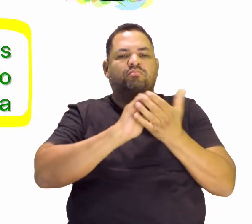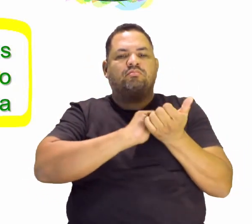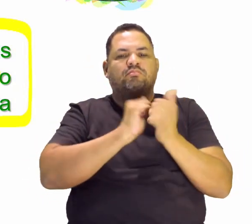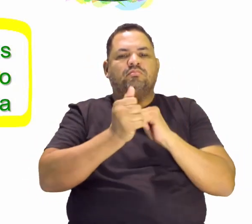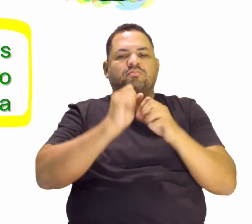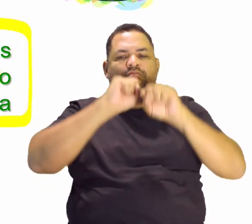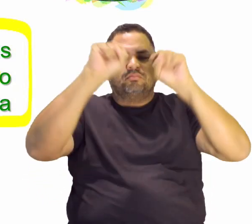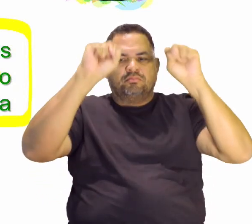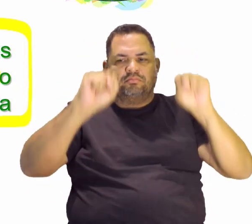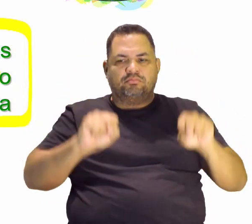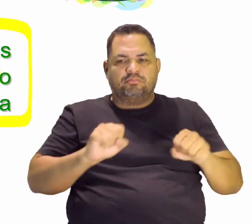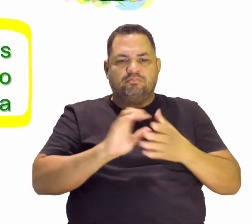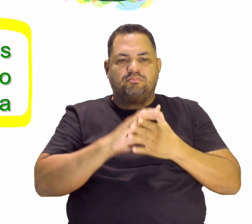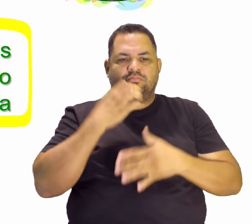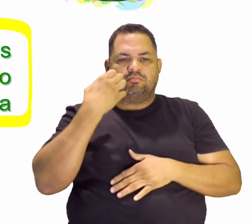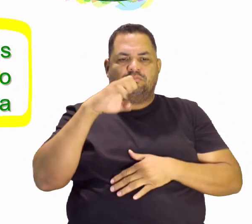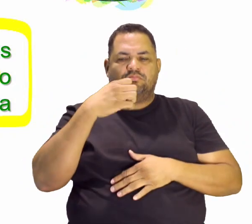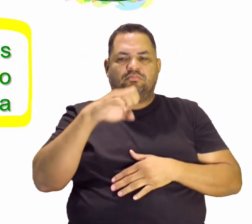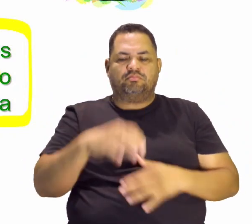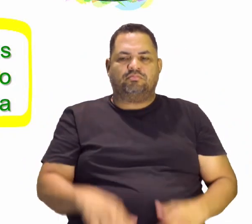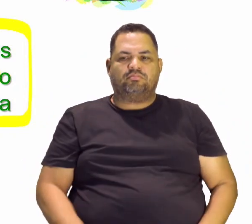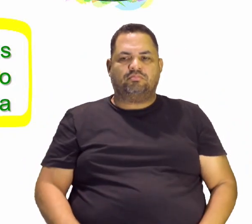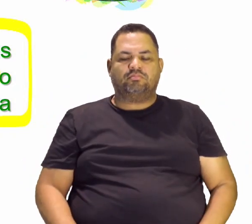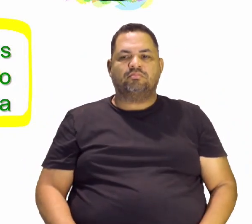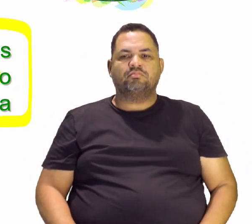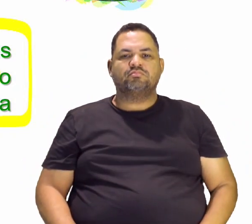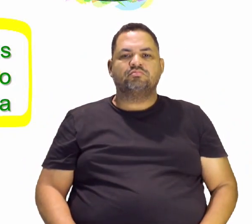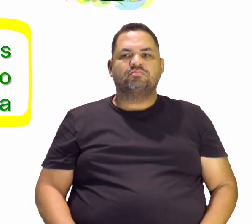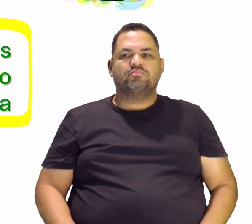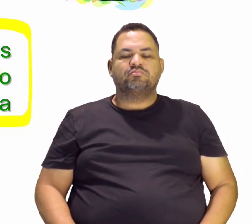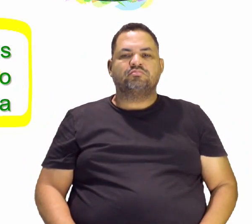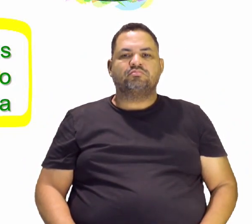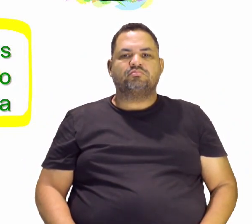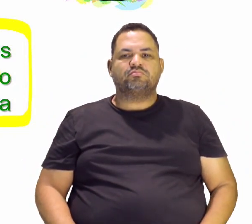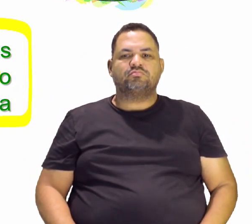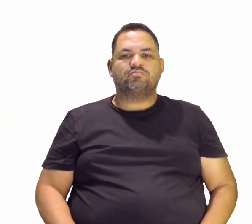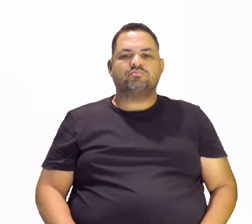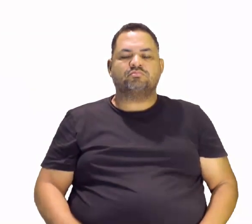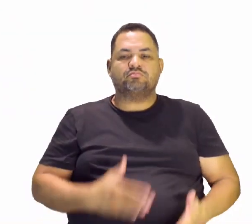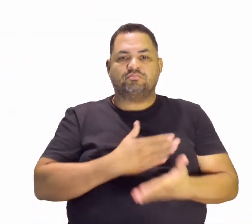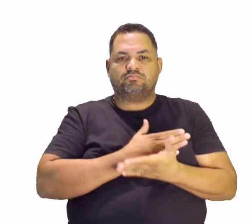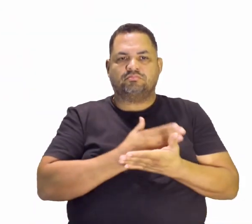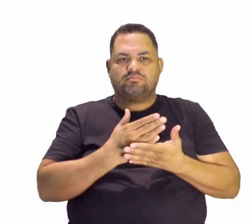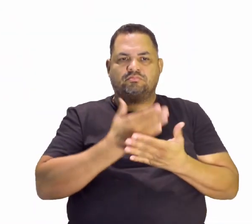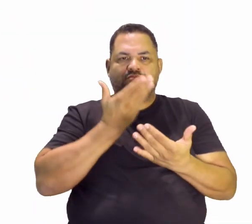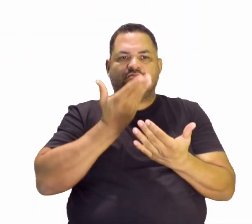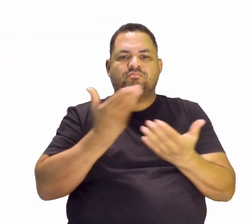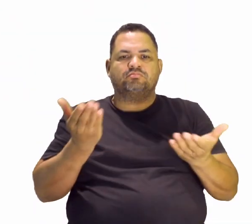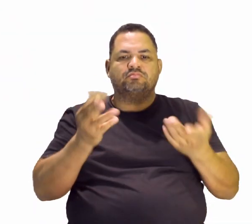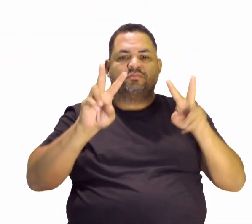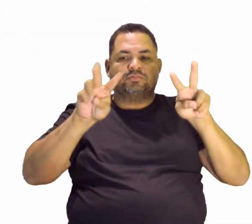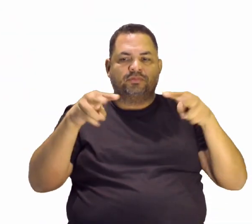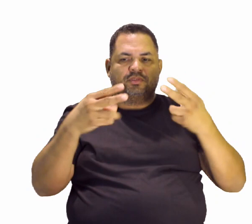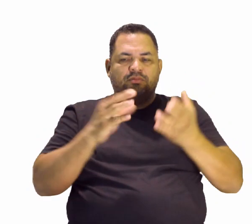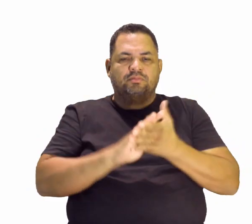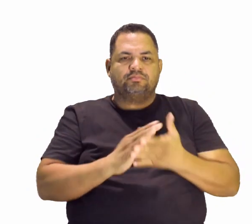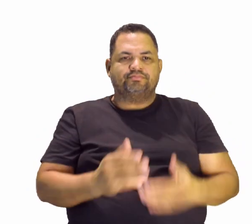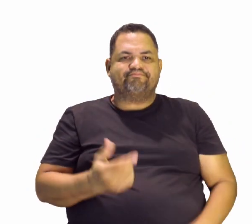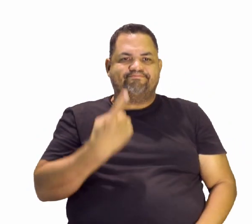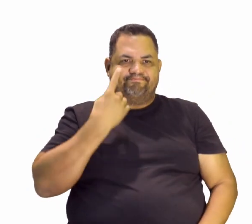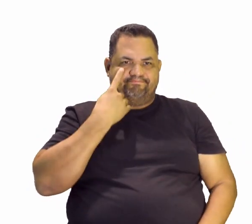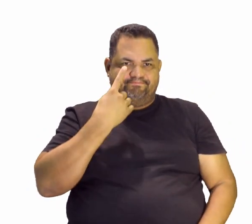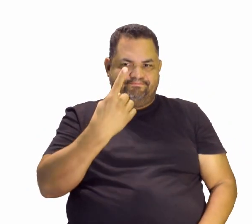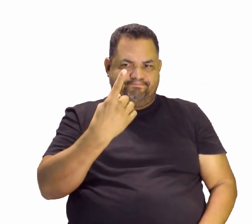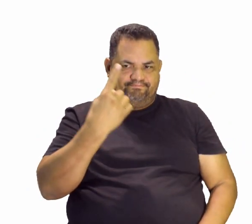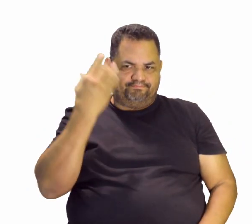envolvidos, certo? Tranquilo? E aí, nós vamos entrar agora na nossa primeira subtemática. Olha só essa